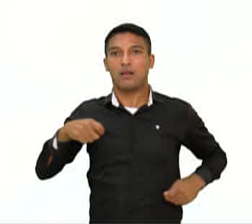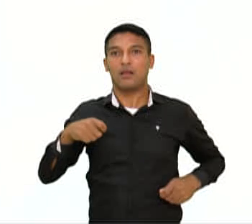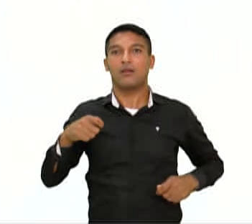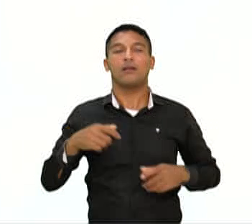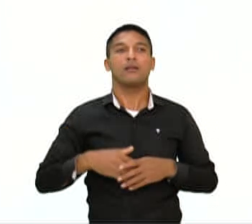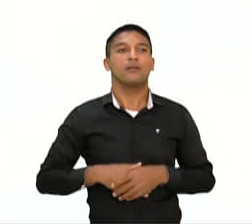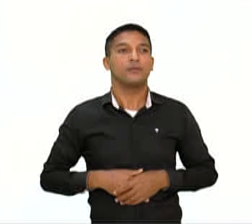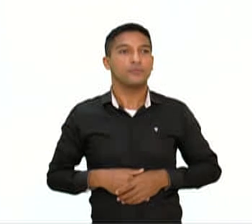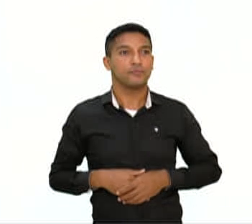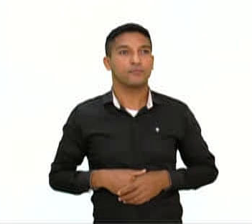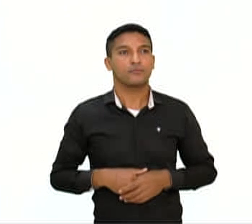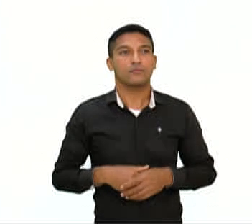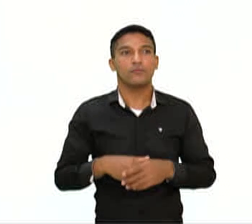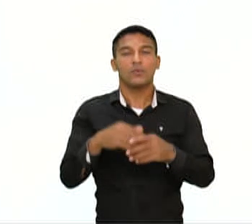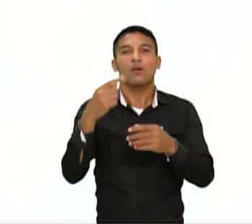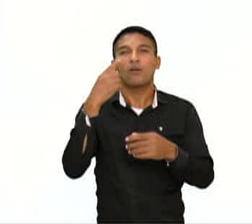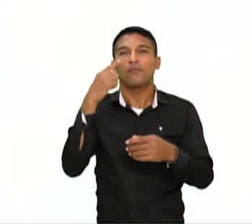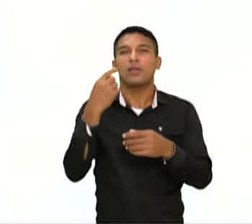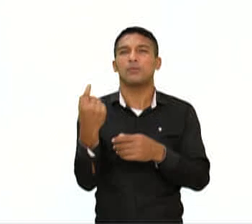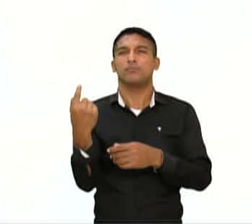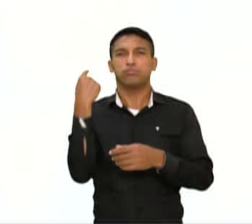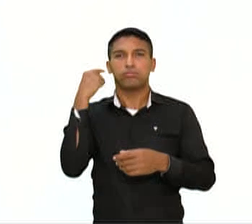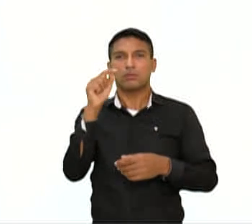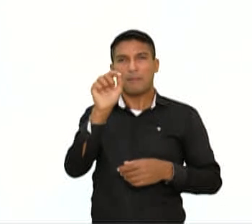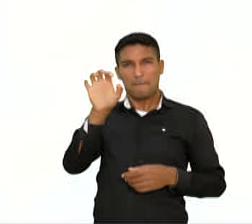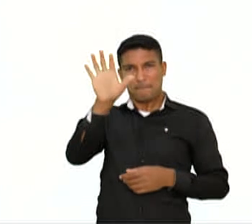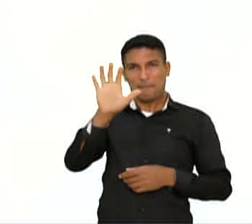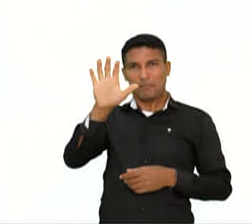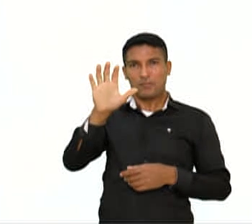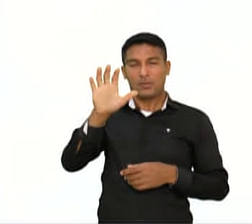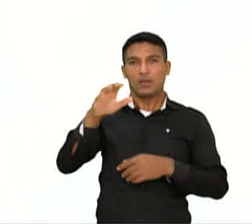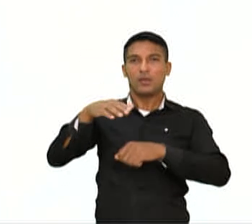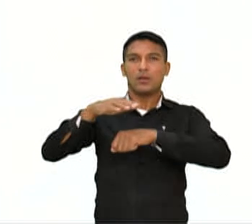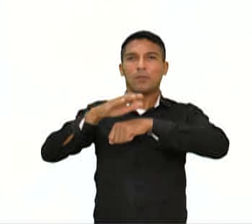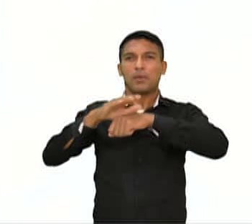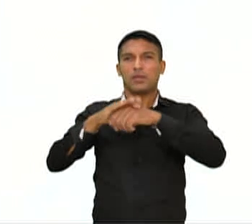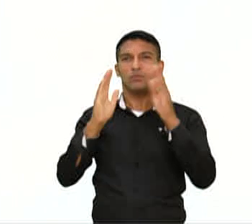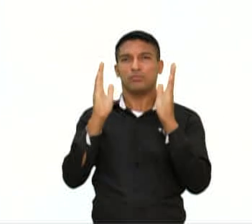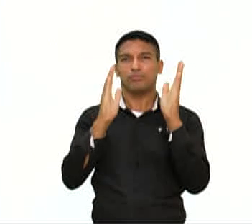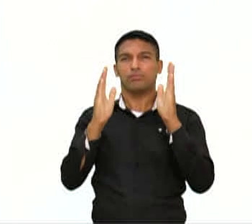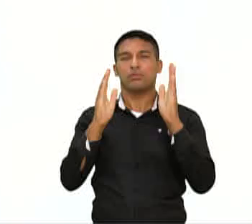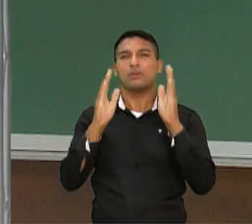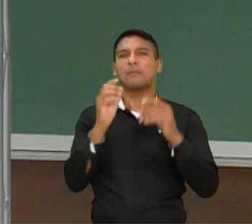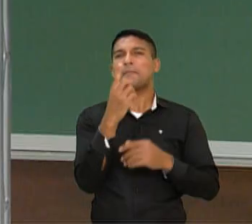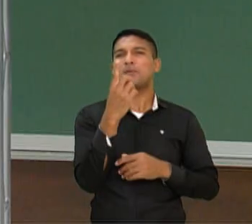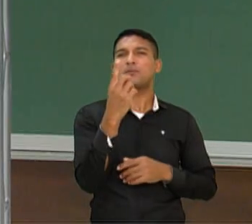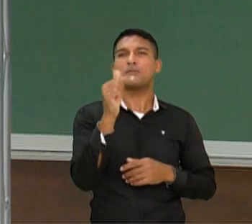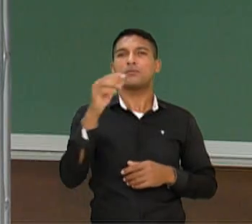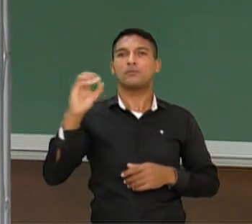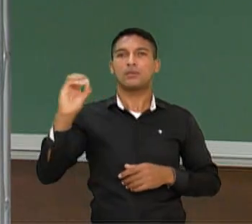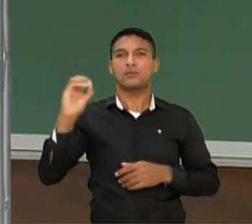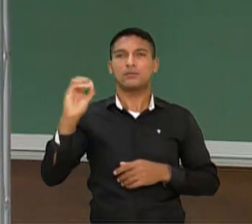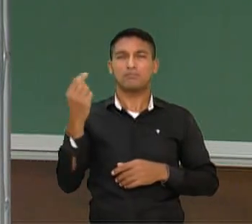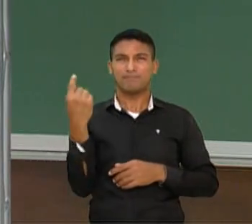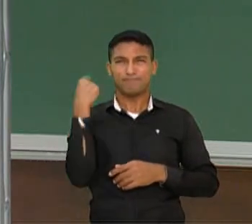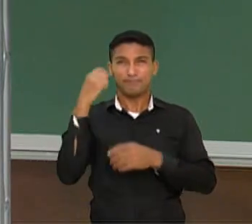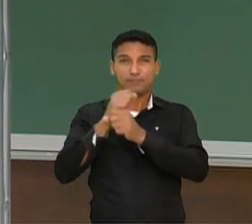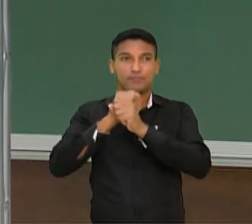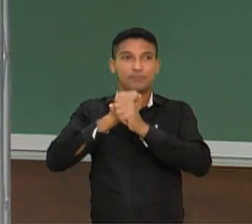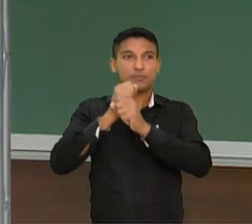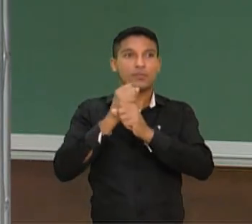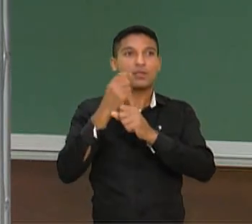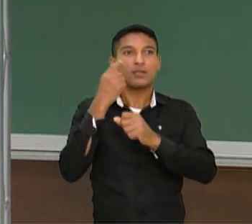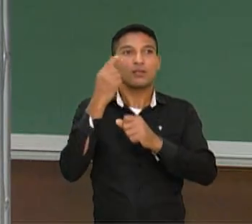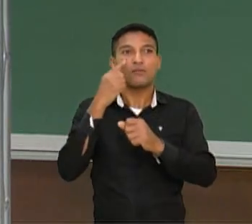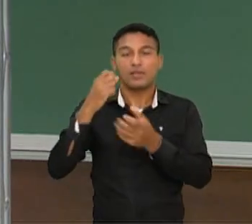mencionando melhor, é o mesmo período, um pouquinho maior, vamos até 1700, o Tratado de Tordesilhas, aqui destacado, veja que era